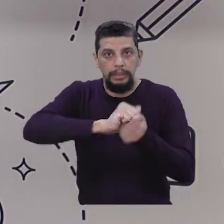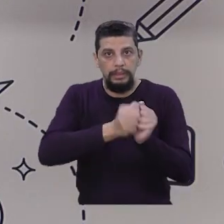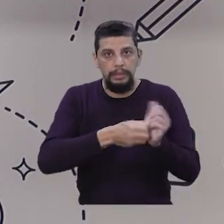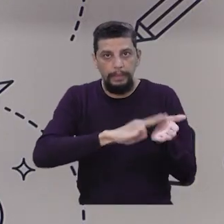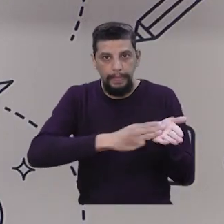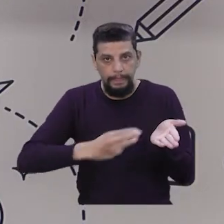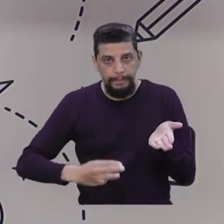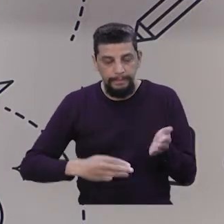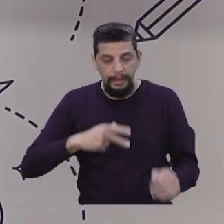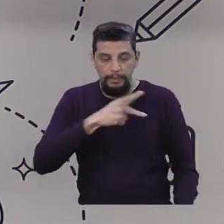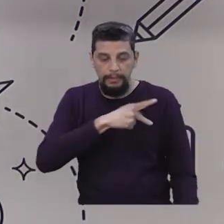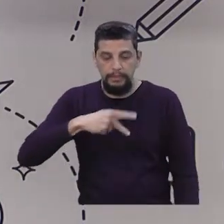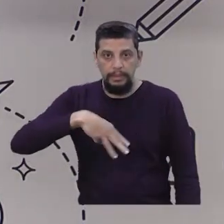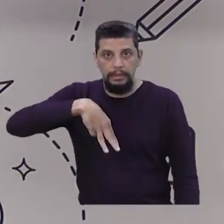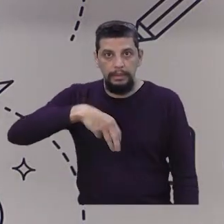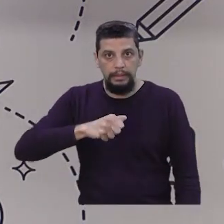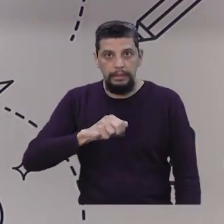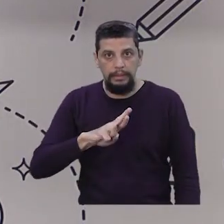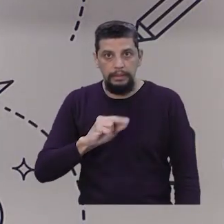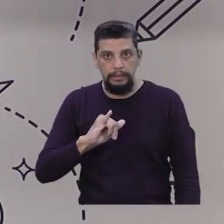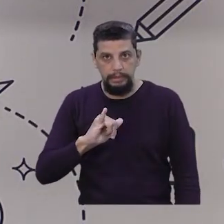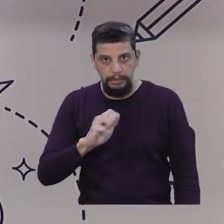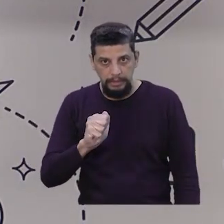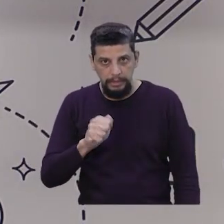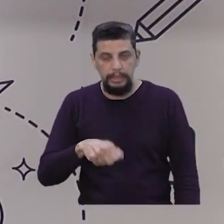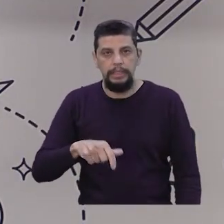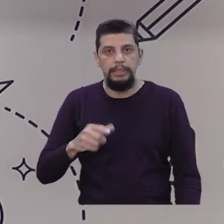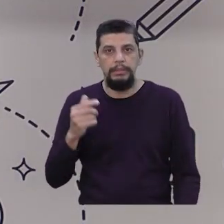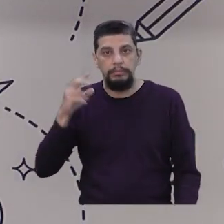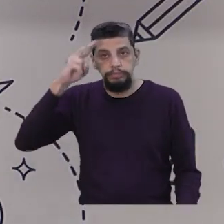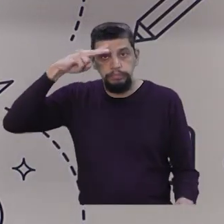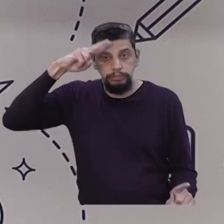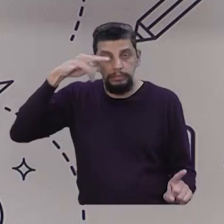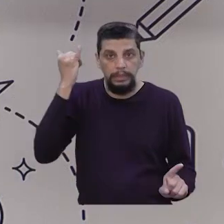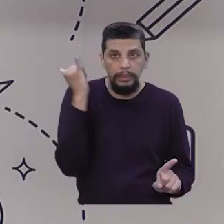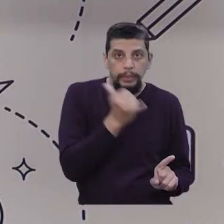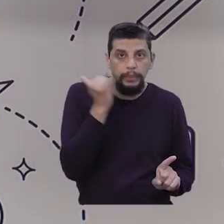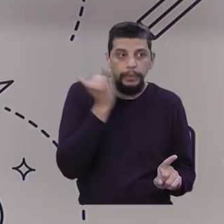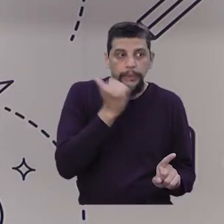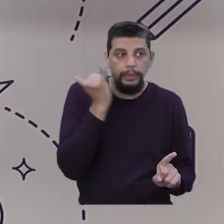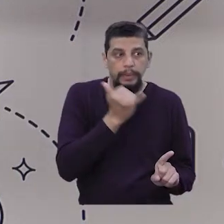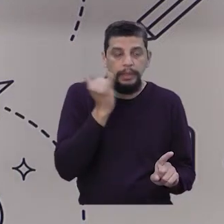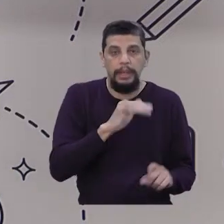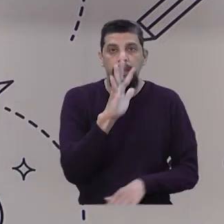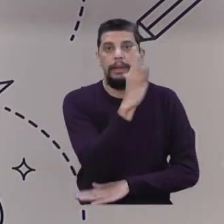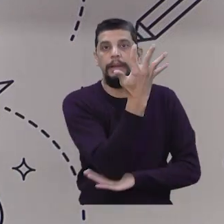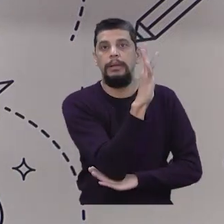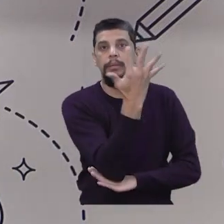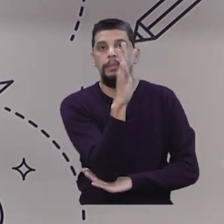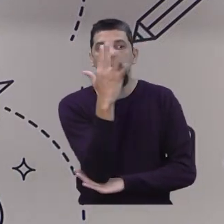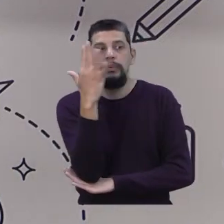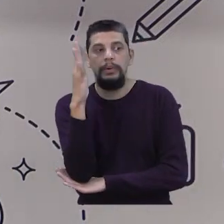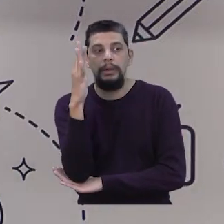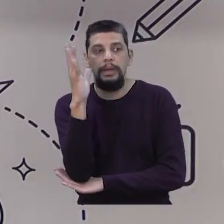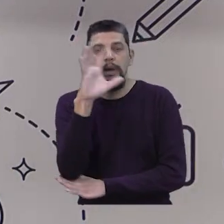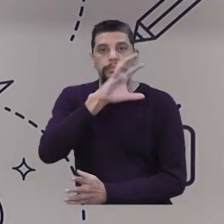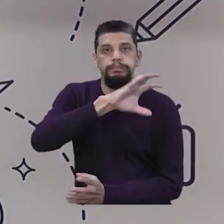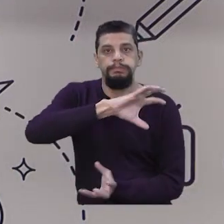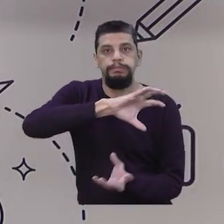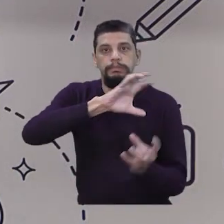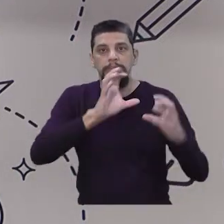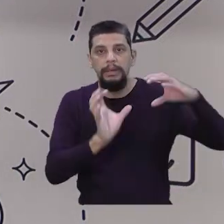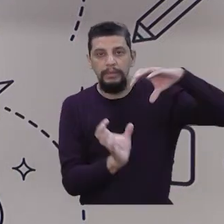metodológica. A professora Márcia nos trouxe uma história chamada Baobá, a árvore de ponta